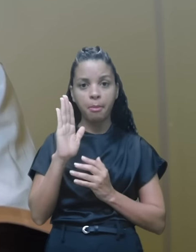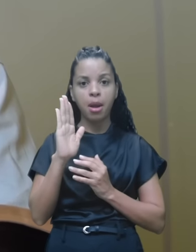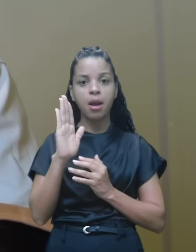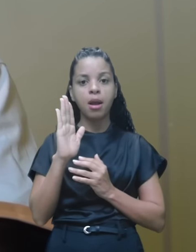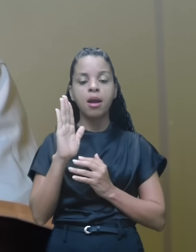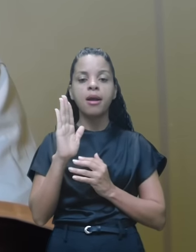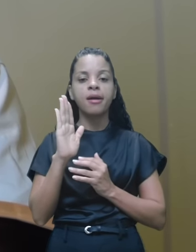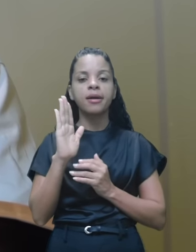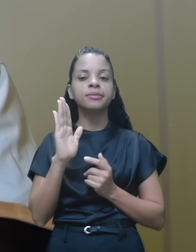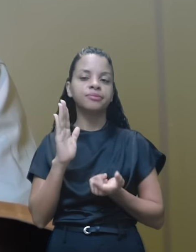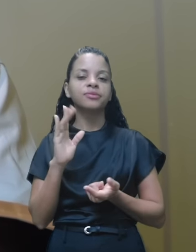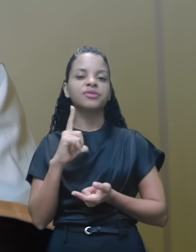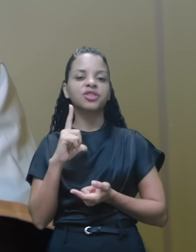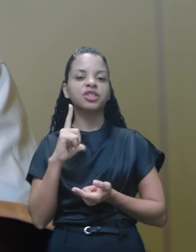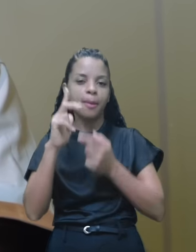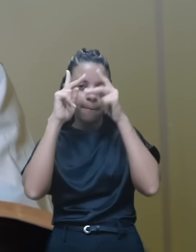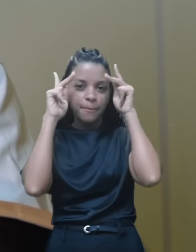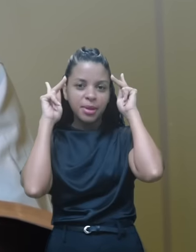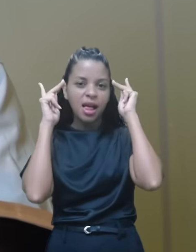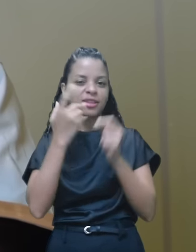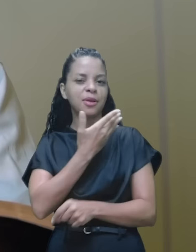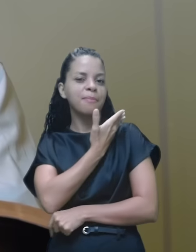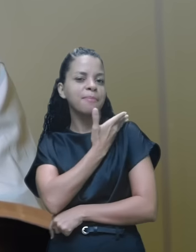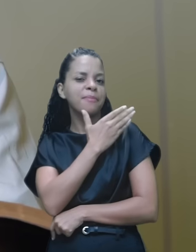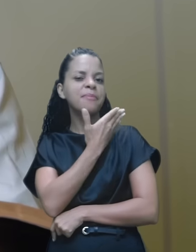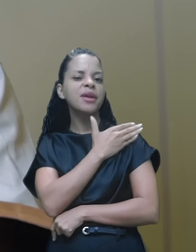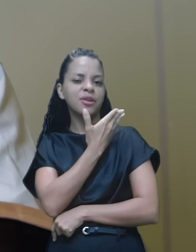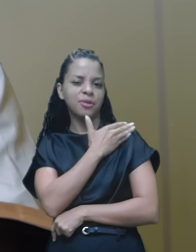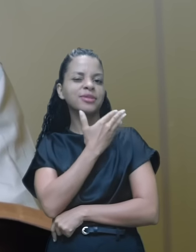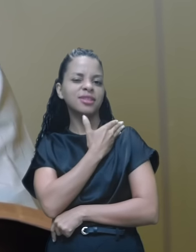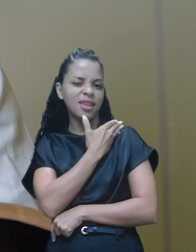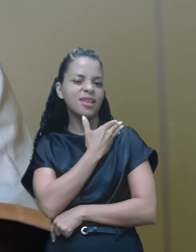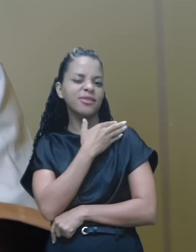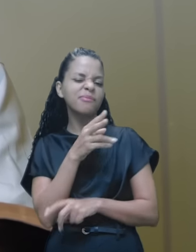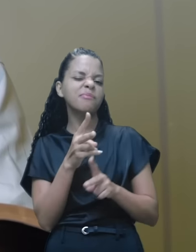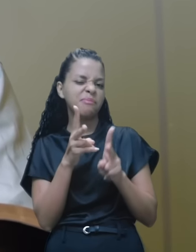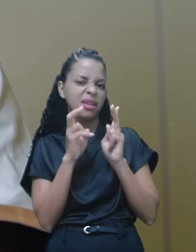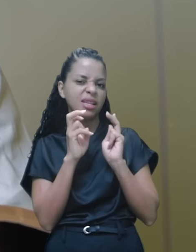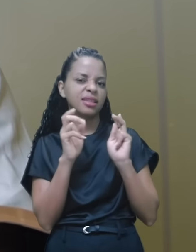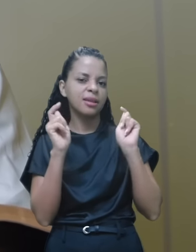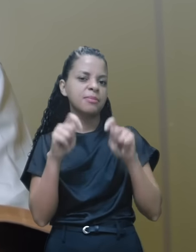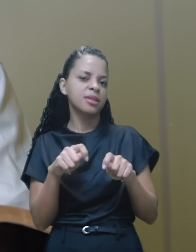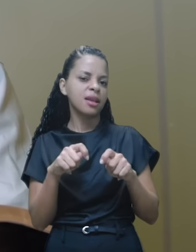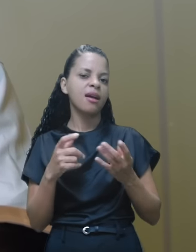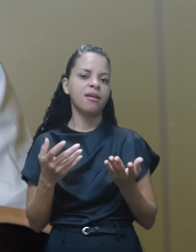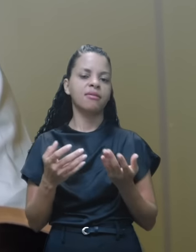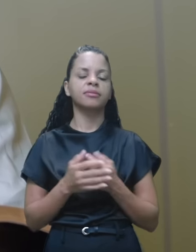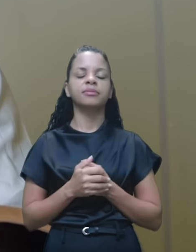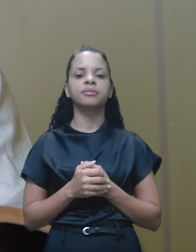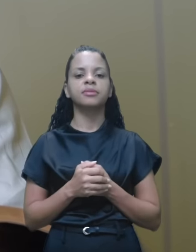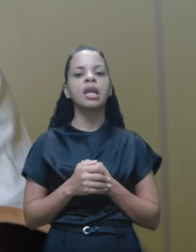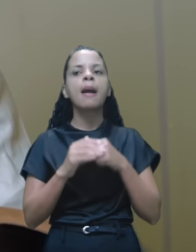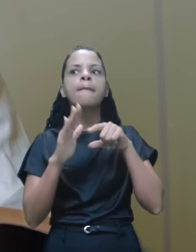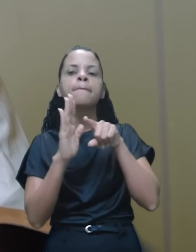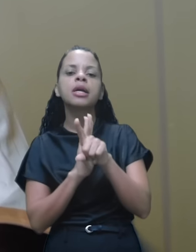permitiu que o preconceito, a gente consegue ver o preconceito da parte dele em relação a Jesus, o fato